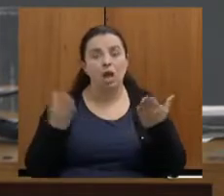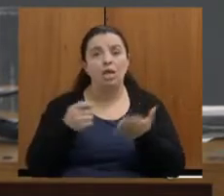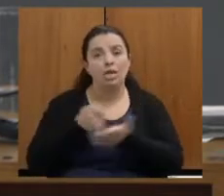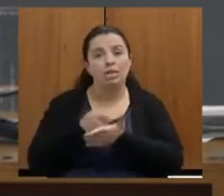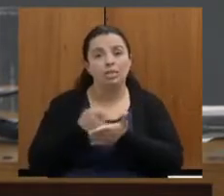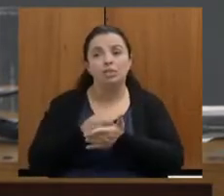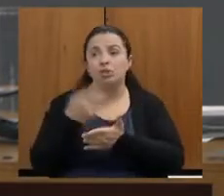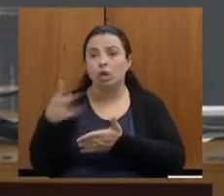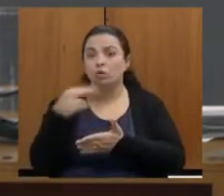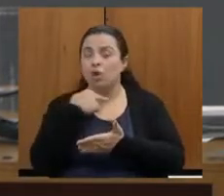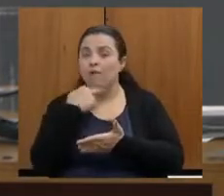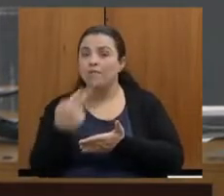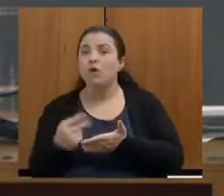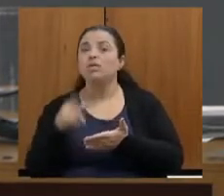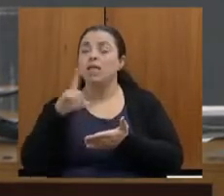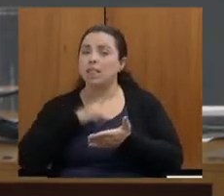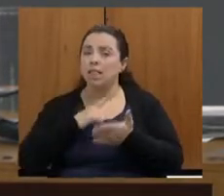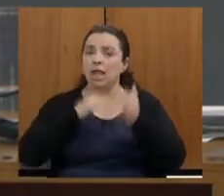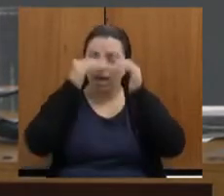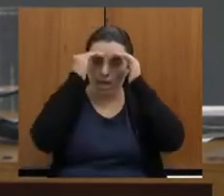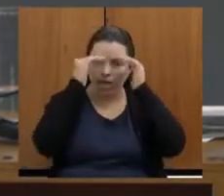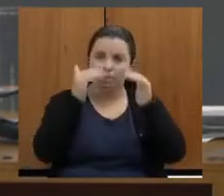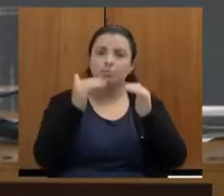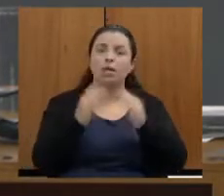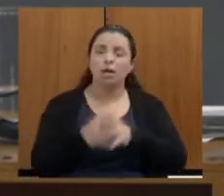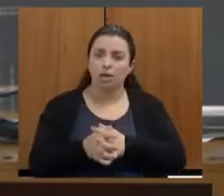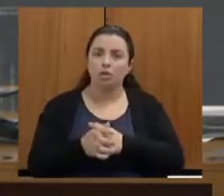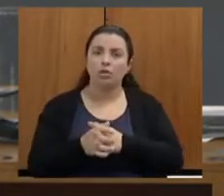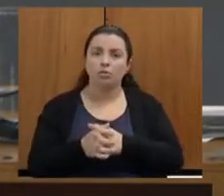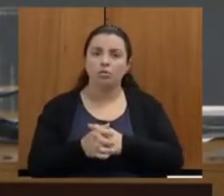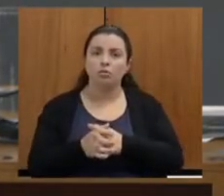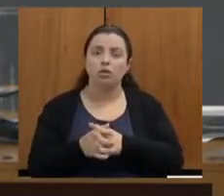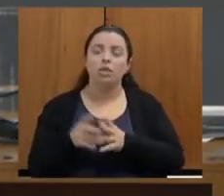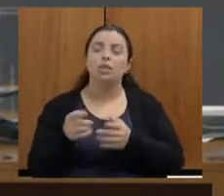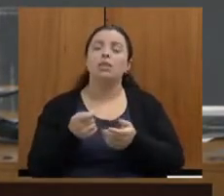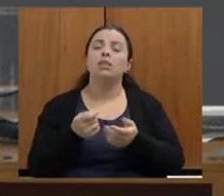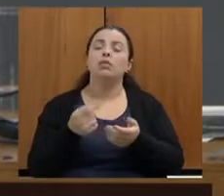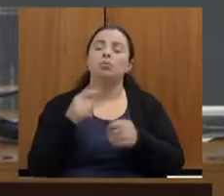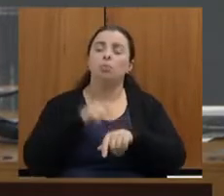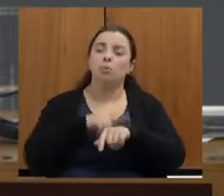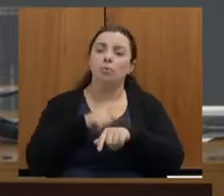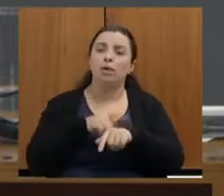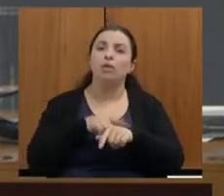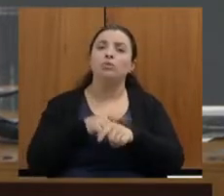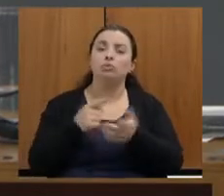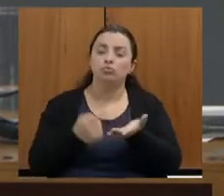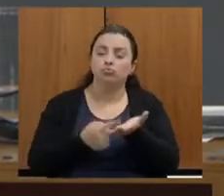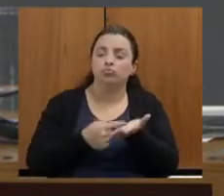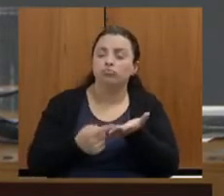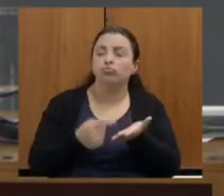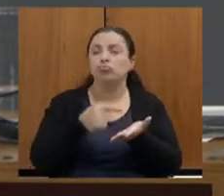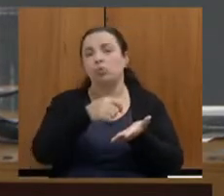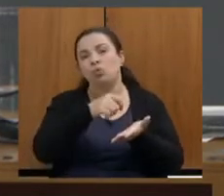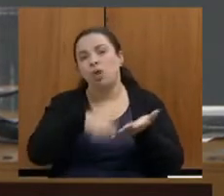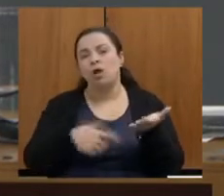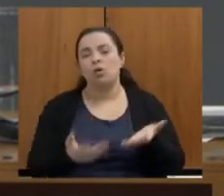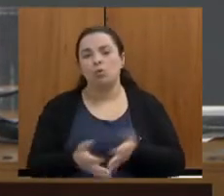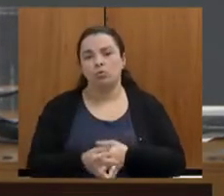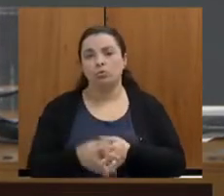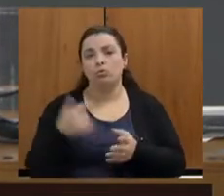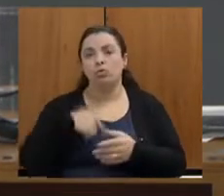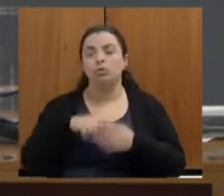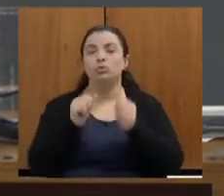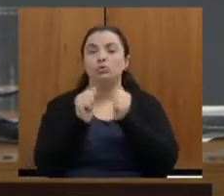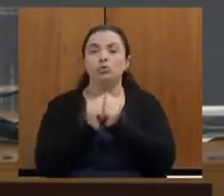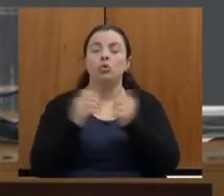vocês sejam colocadas na mesa de negociação neste momento importante então estamos juntos hoje